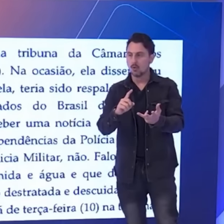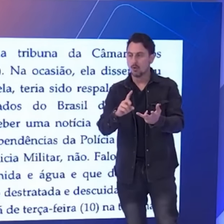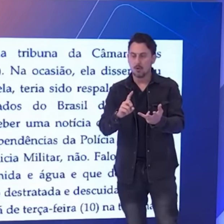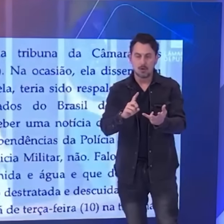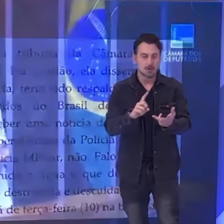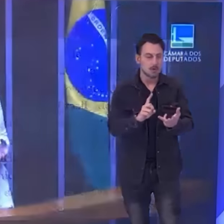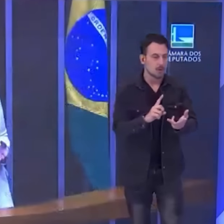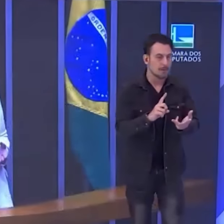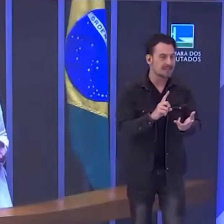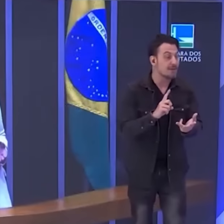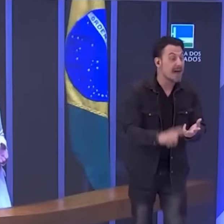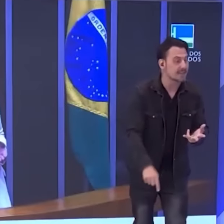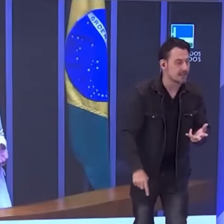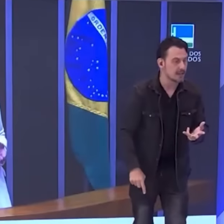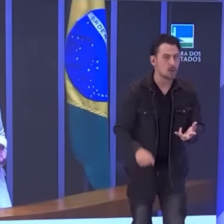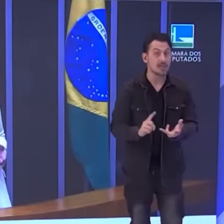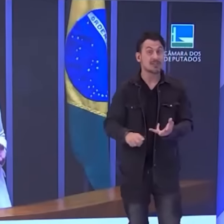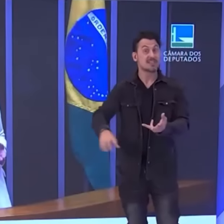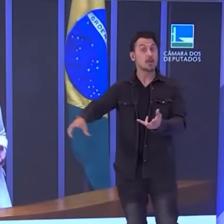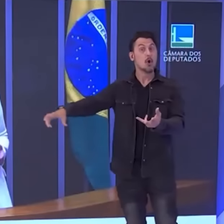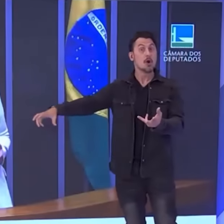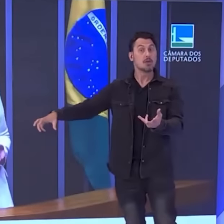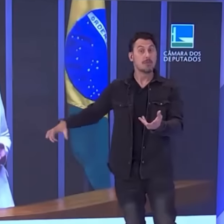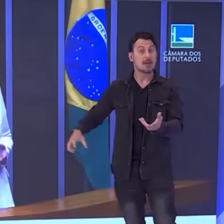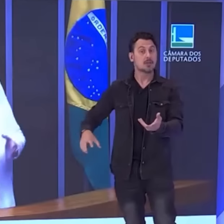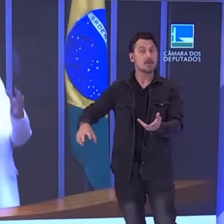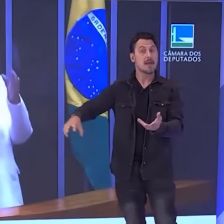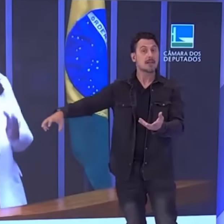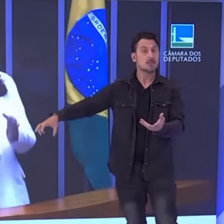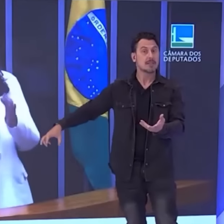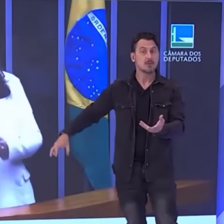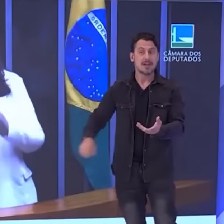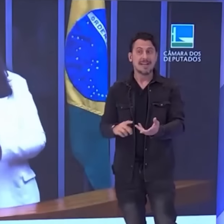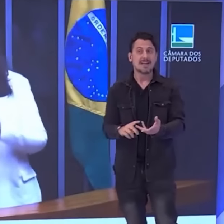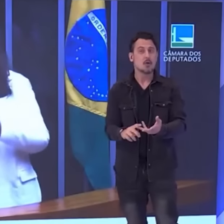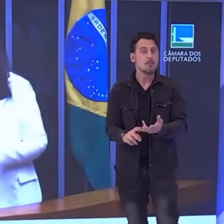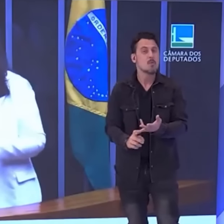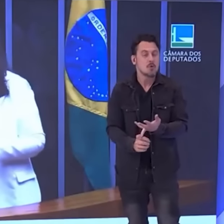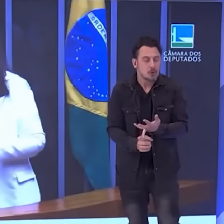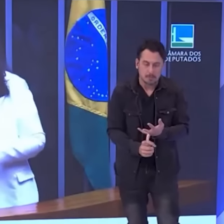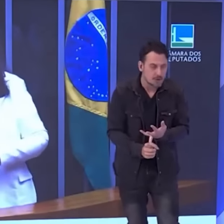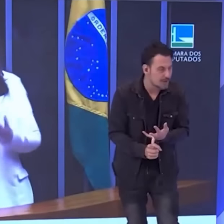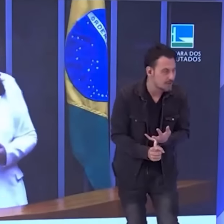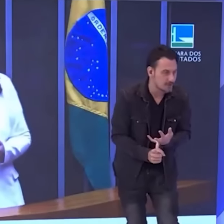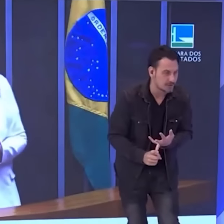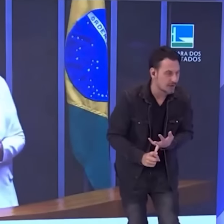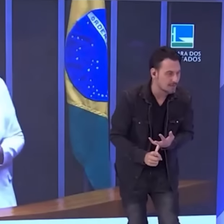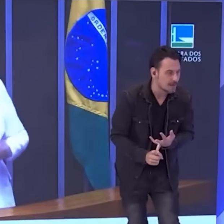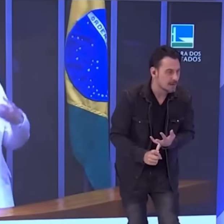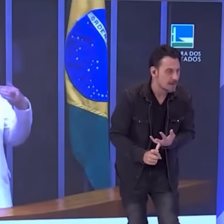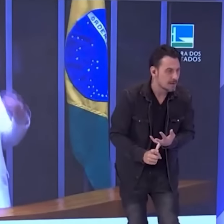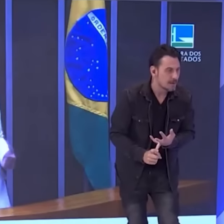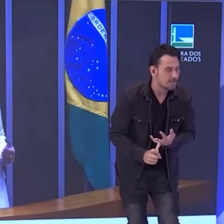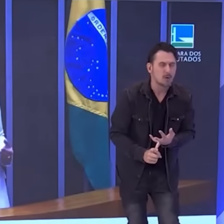do do Marcel van ratten que é o grande cicerone do Michael schellenberger no Brasil ganhou muito politicamente com essa história